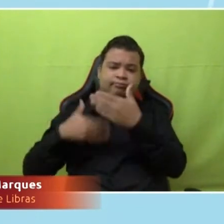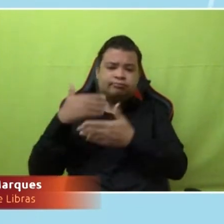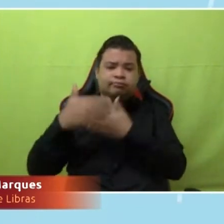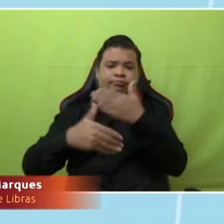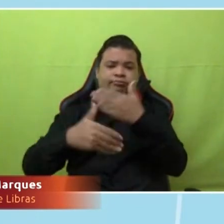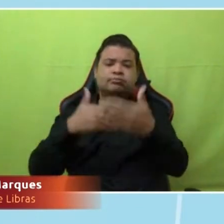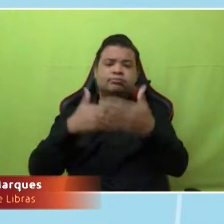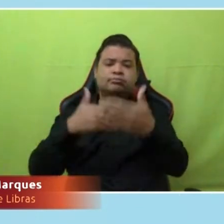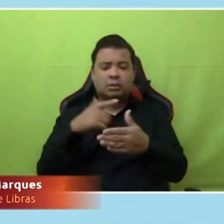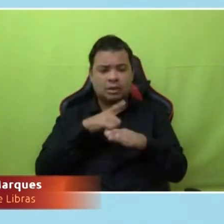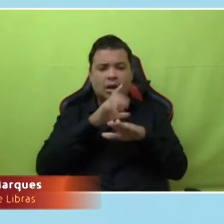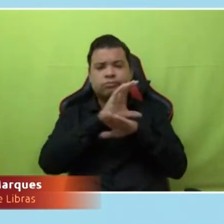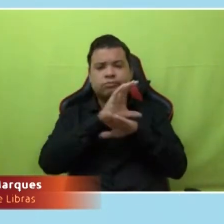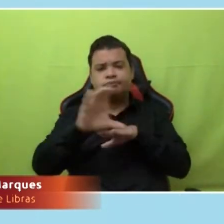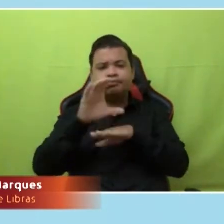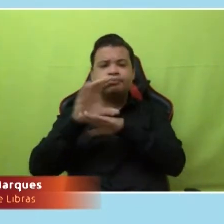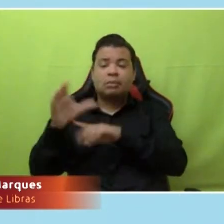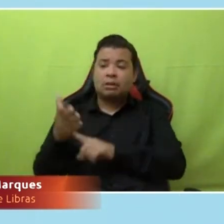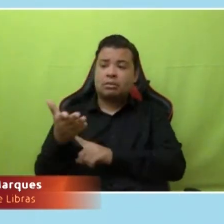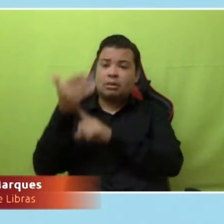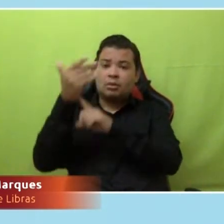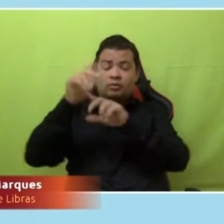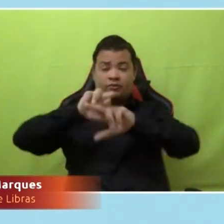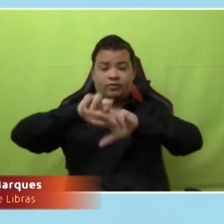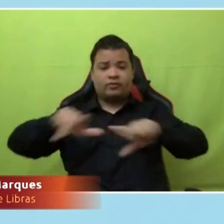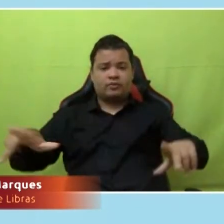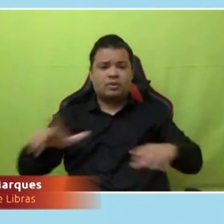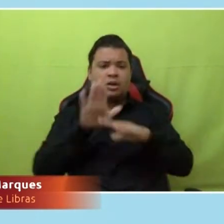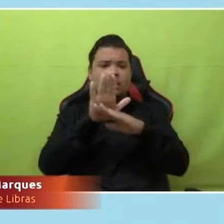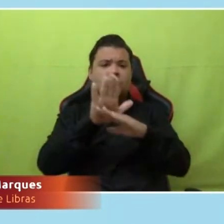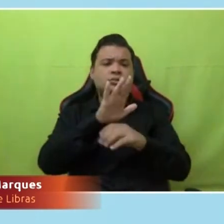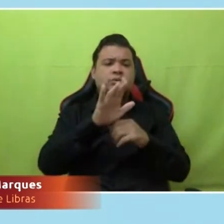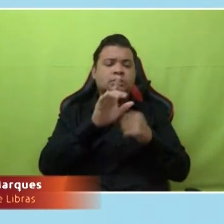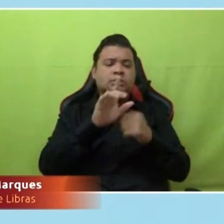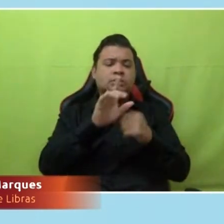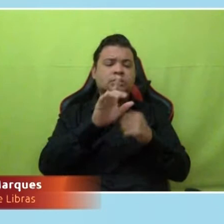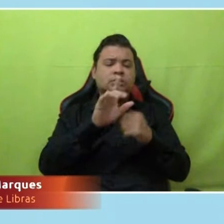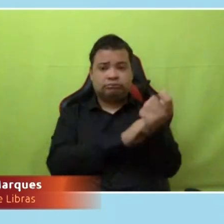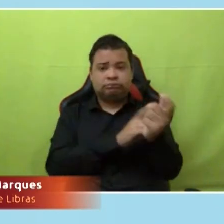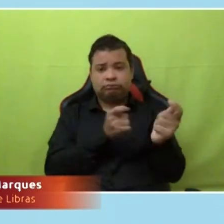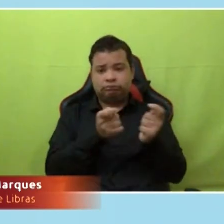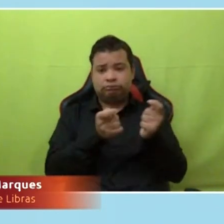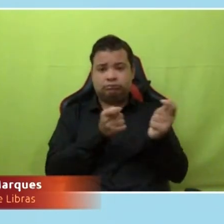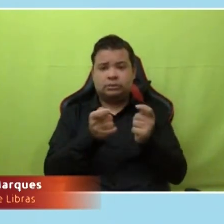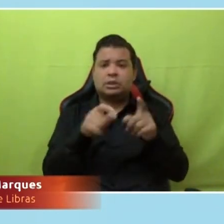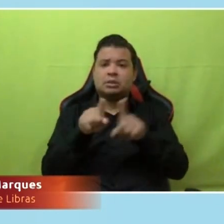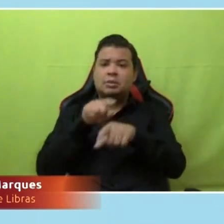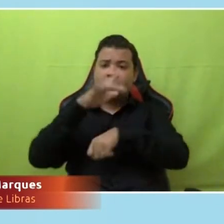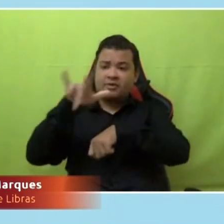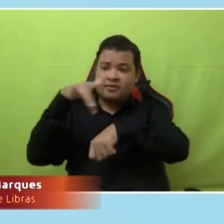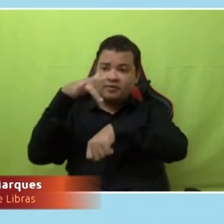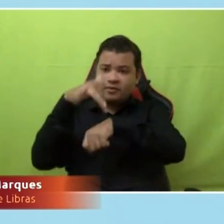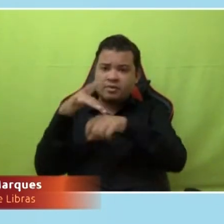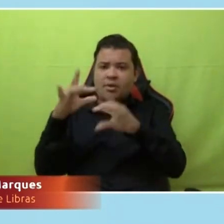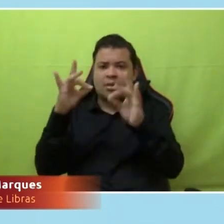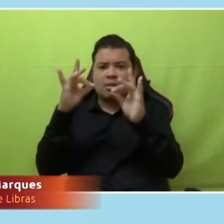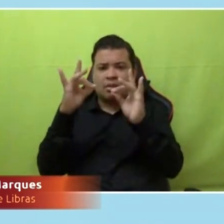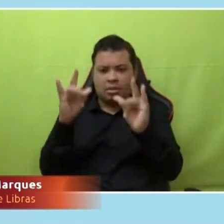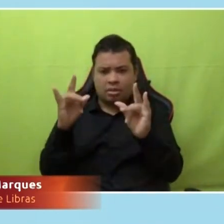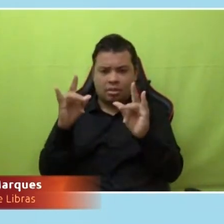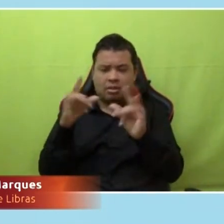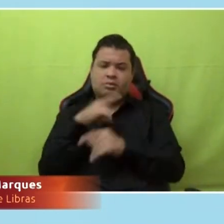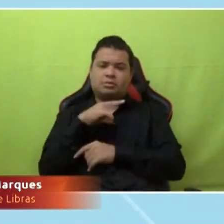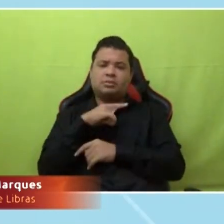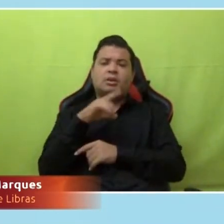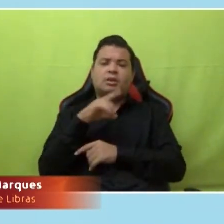novas tecnologias para controle de dengue. Não é só vacina, é voltado para controle do mosquito também. Tem muitas tecnologias nessa área,